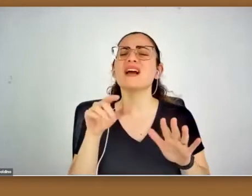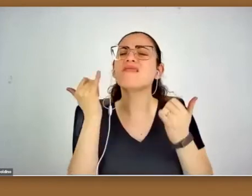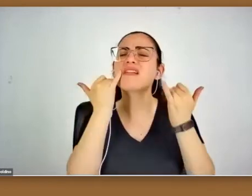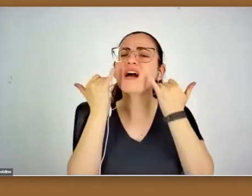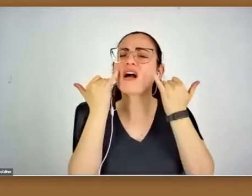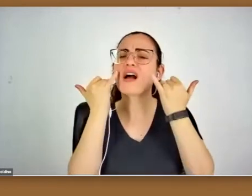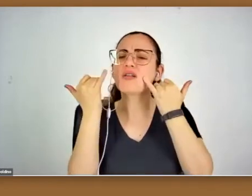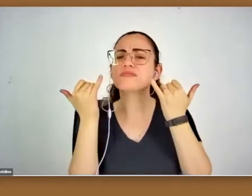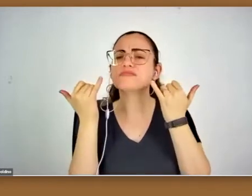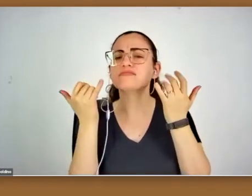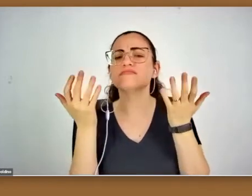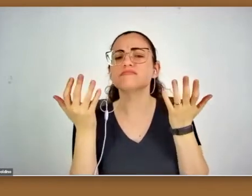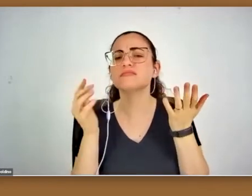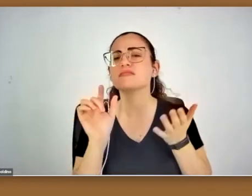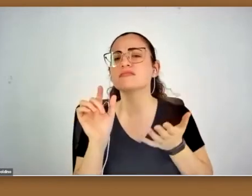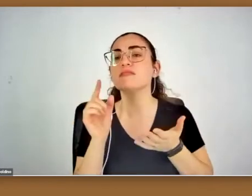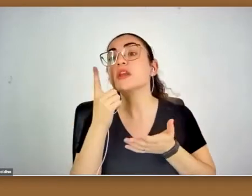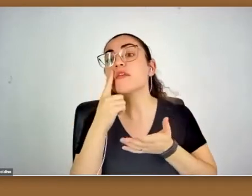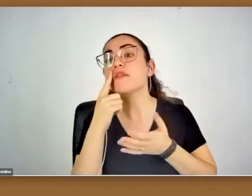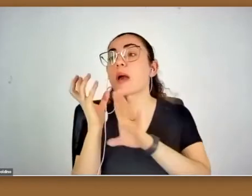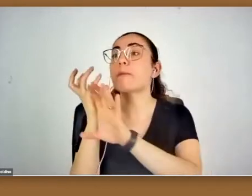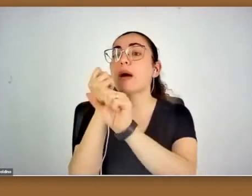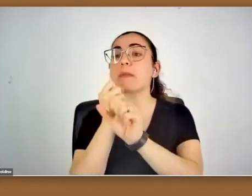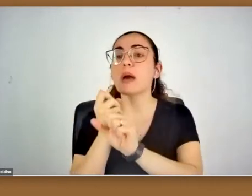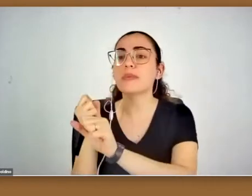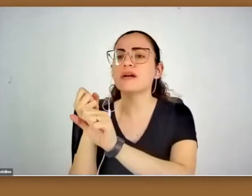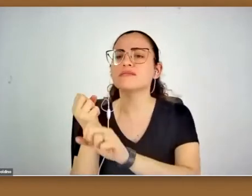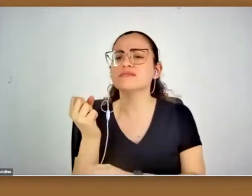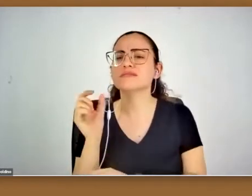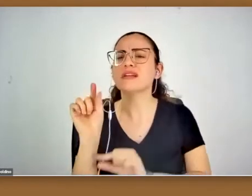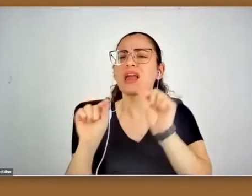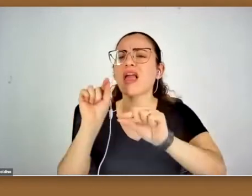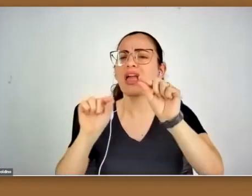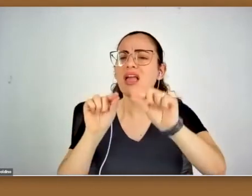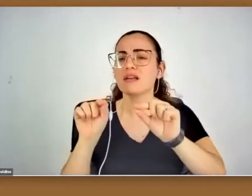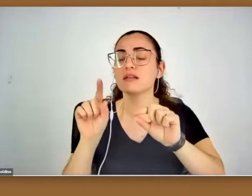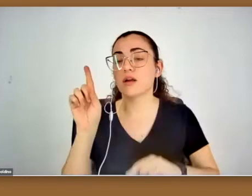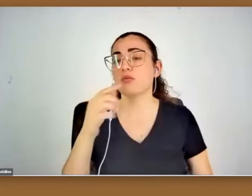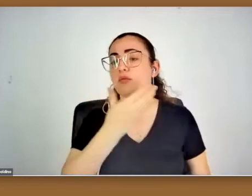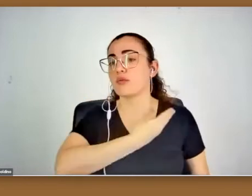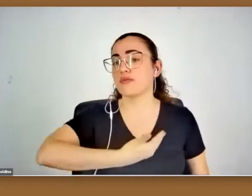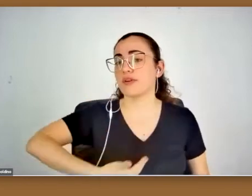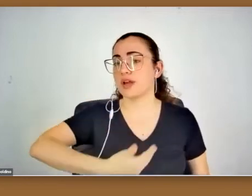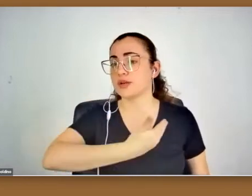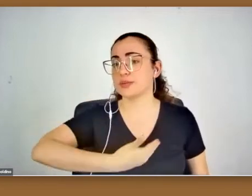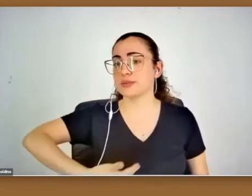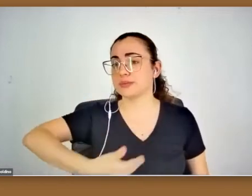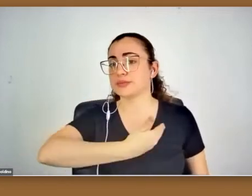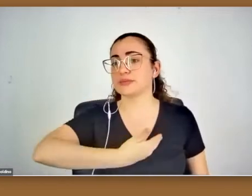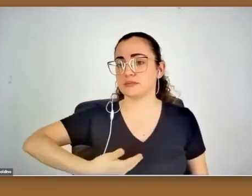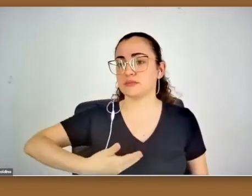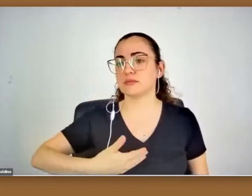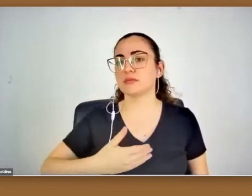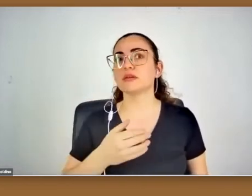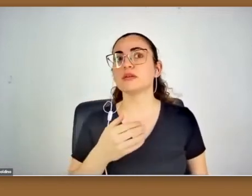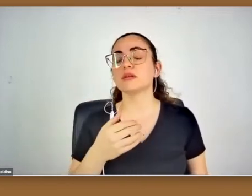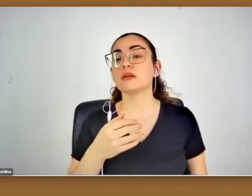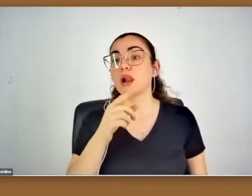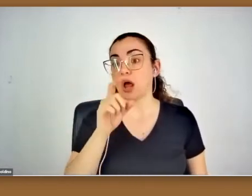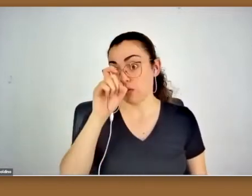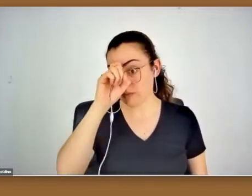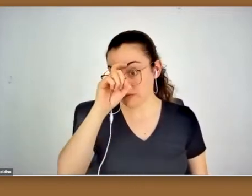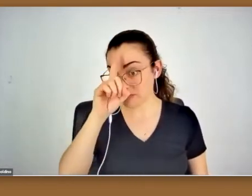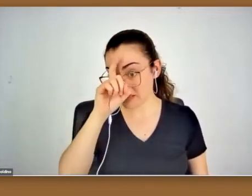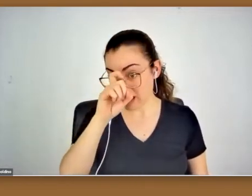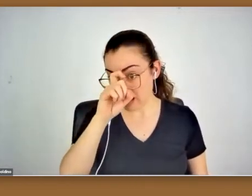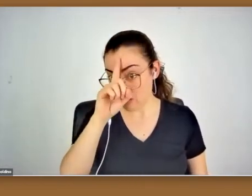O profissional de saúde, quando ele atende uma pessoa, ele notifica, porque essas são doenças de notificação compulsória. Então, assim, você tem que